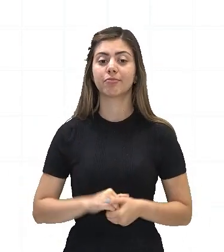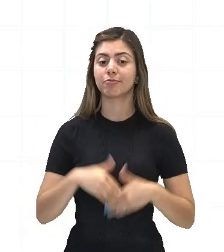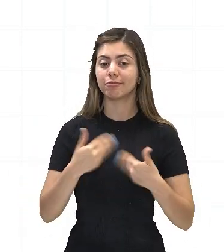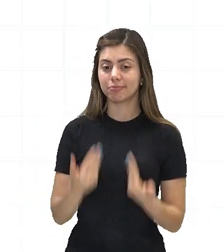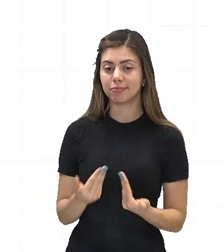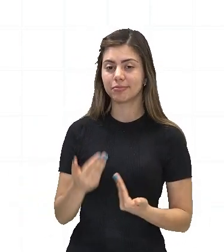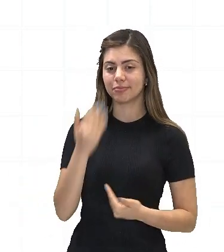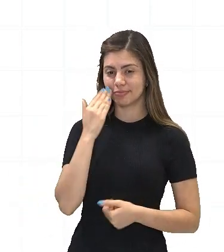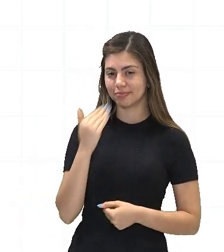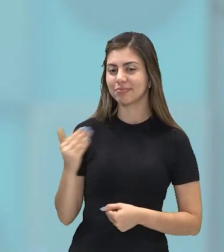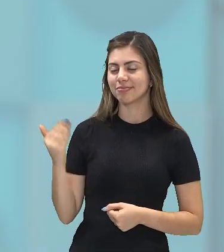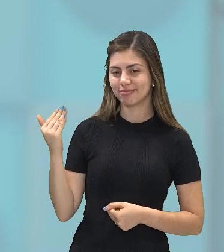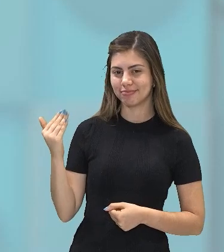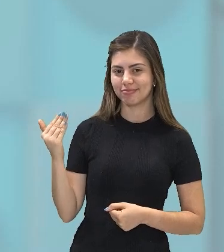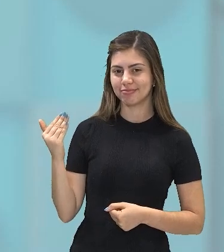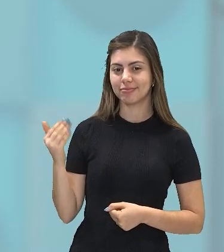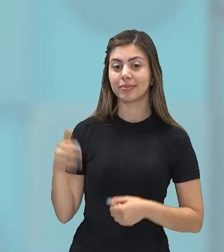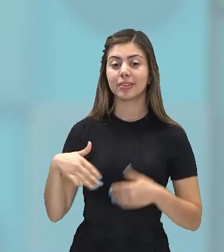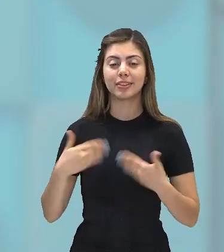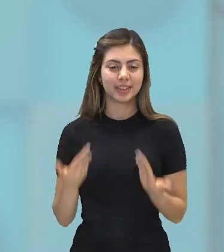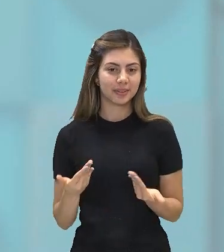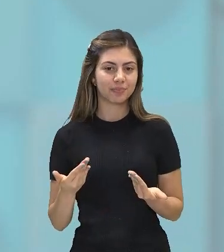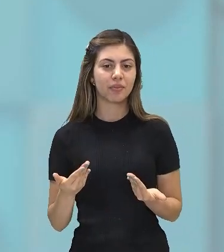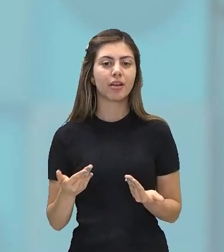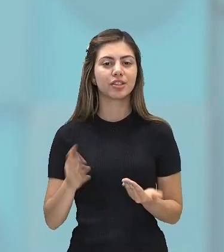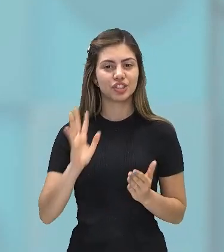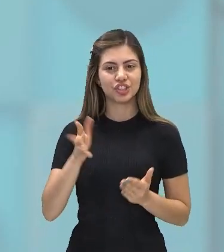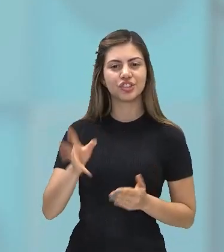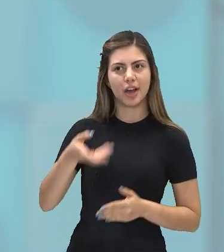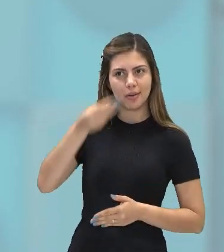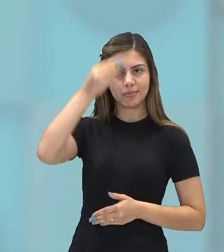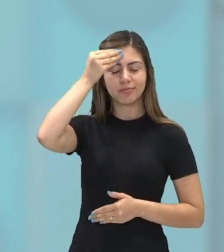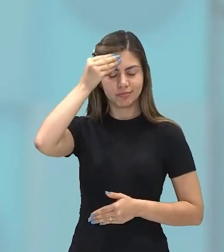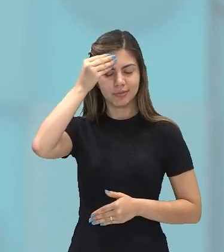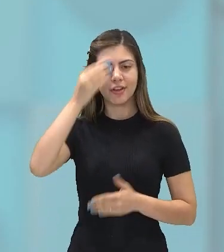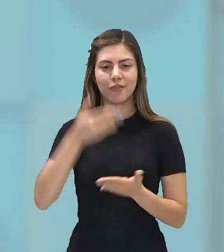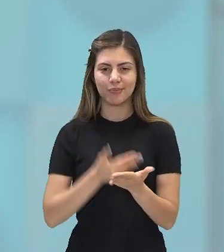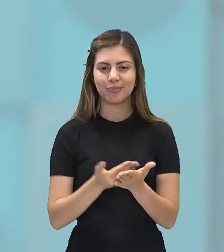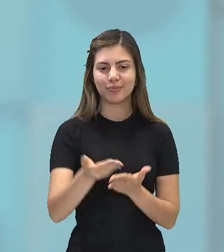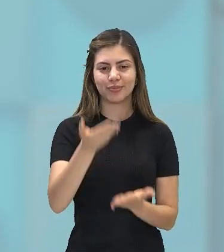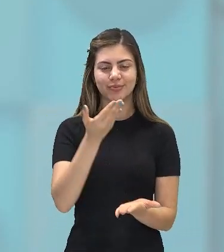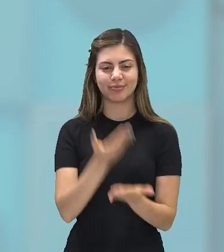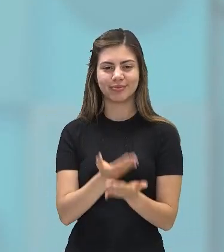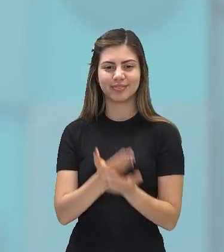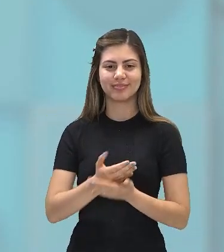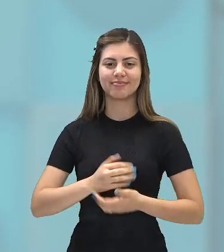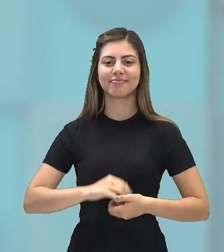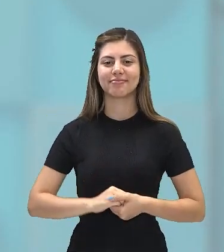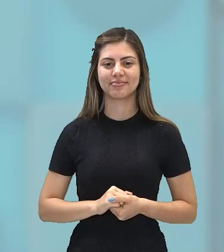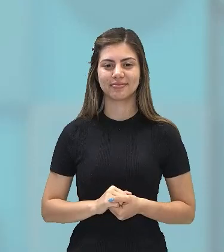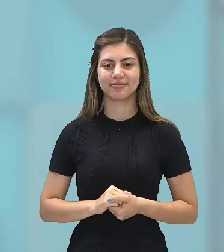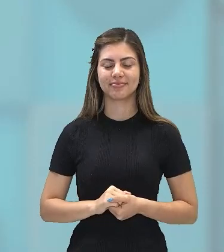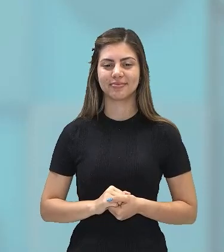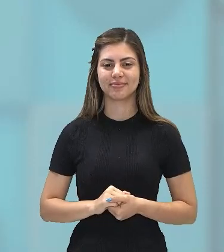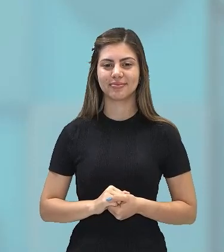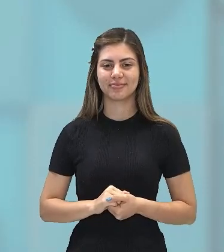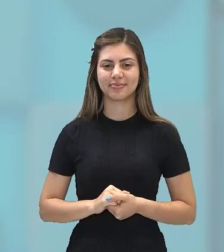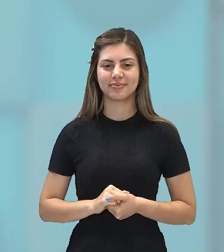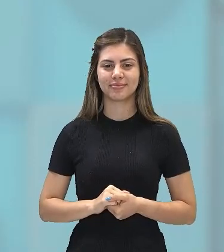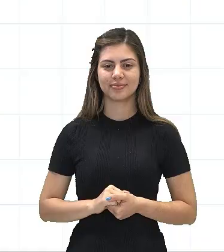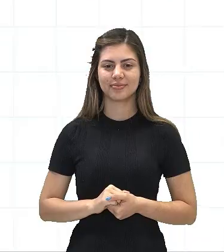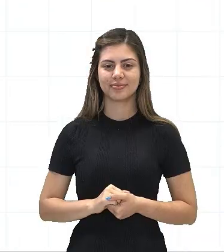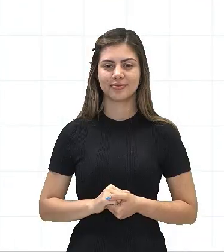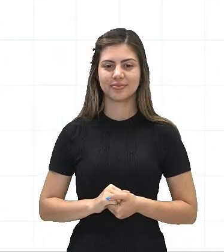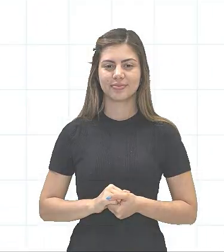ênfase aí no sujeito. Ok? Então, tendo este objeto e detalhamento em foco, vamos iniciar esta